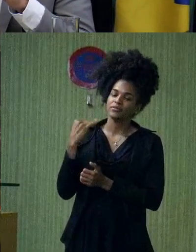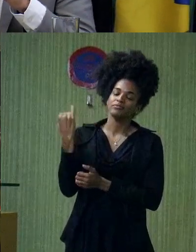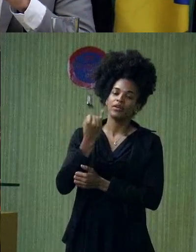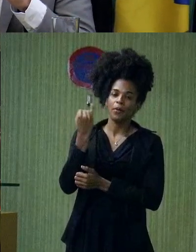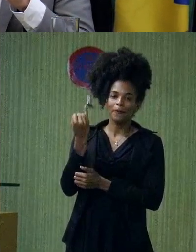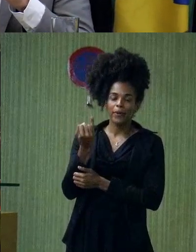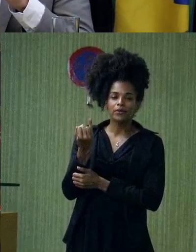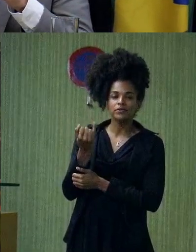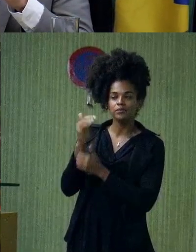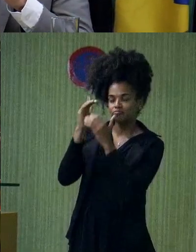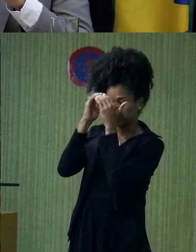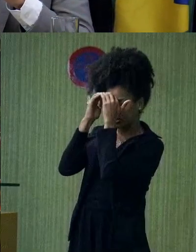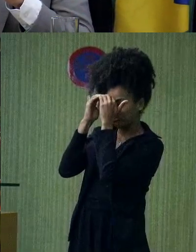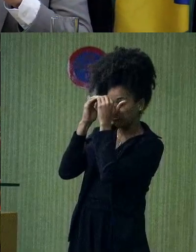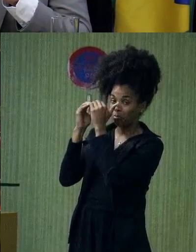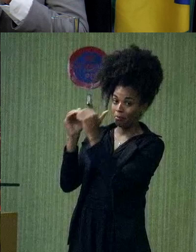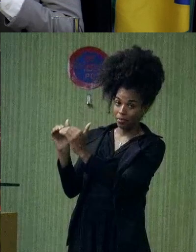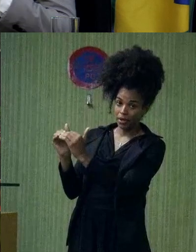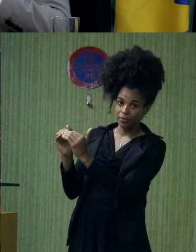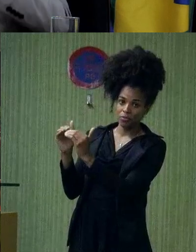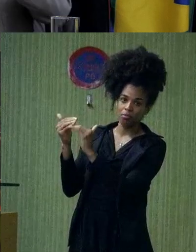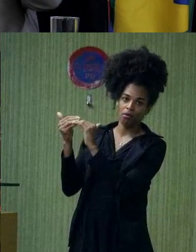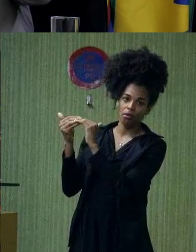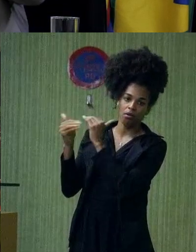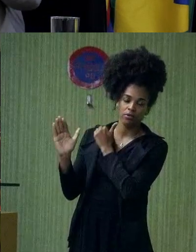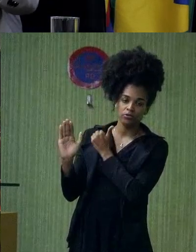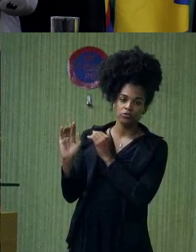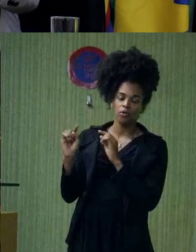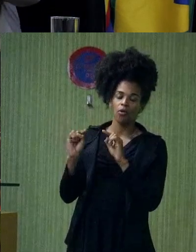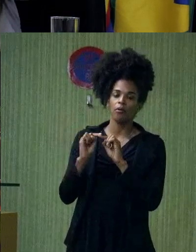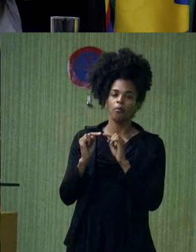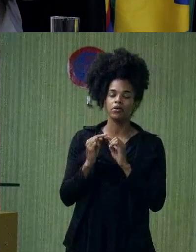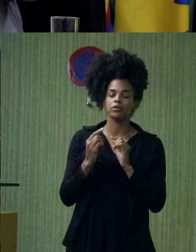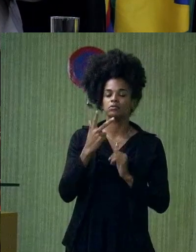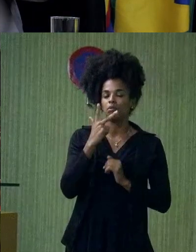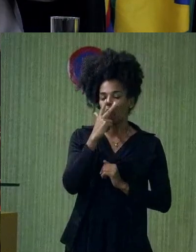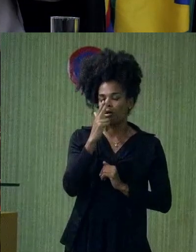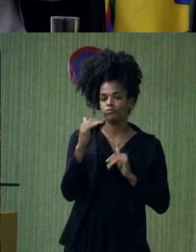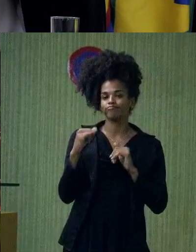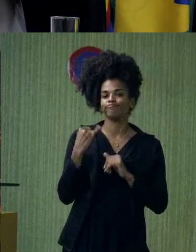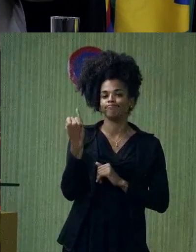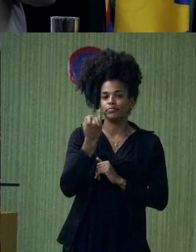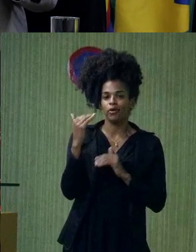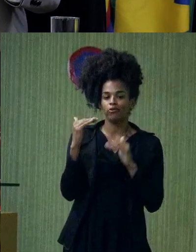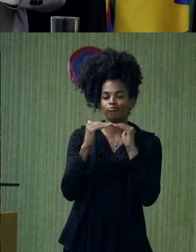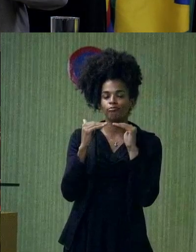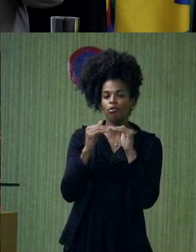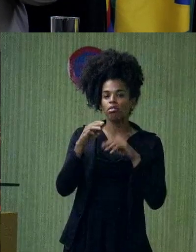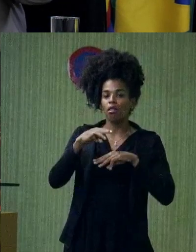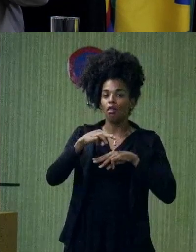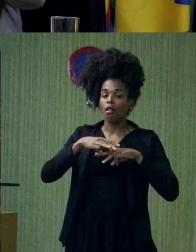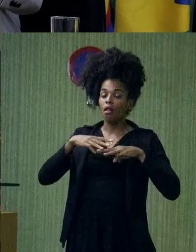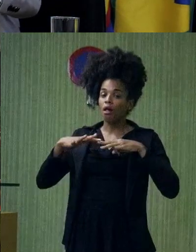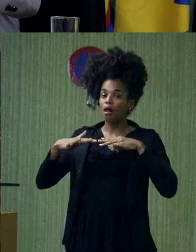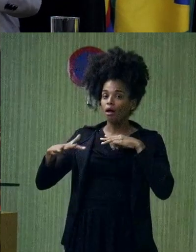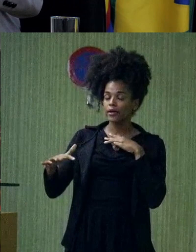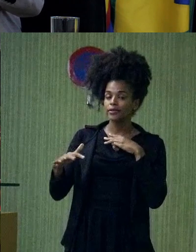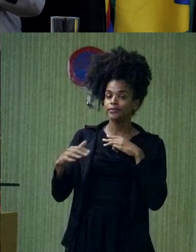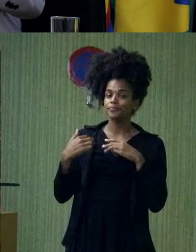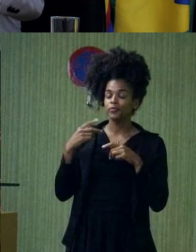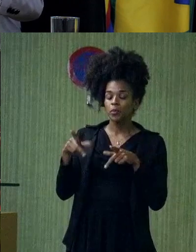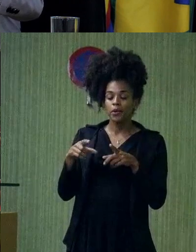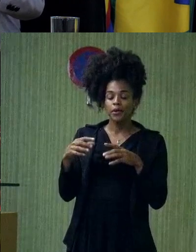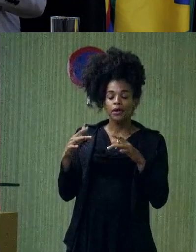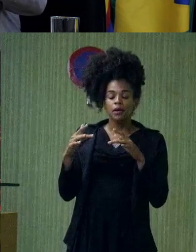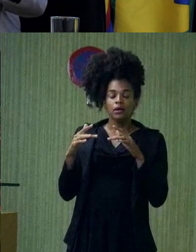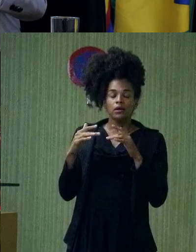respeitando quem entende que não porque a gente tem um contato com a rede a gente vê principalmente os professores as dificuldades que eles têm no dia a